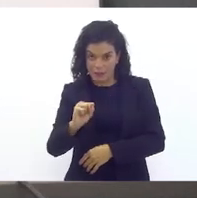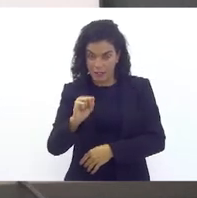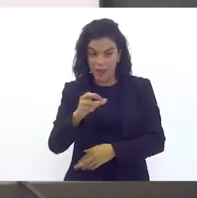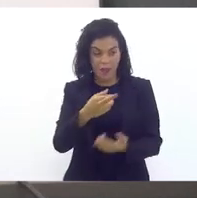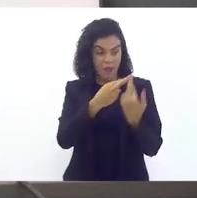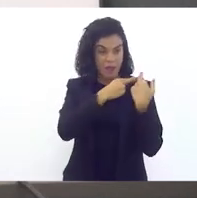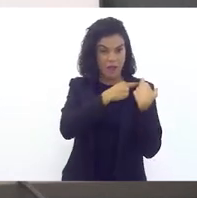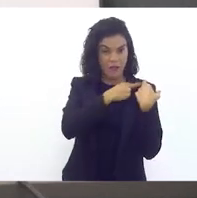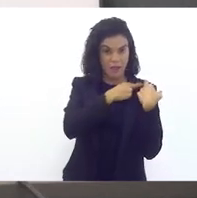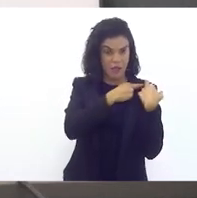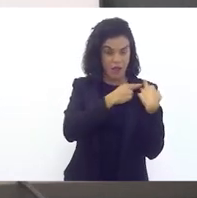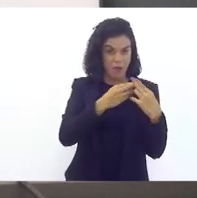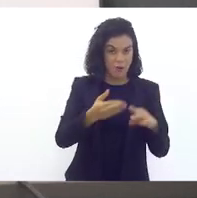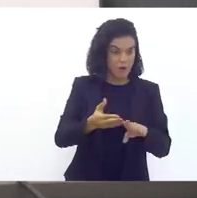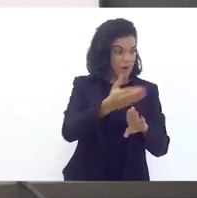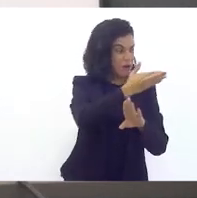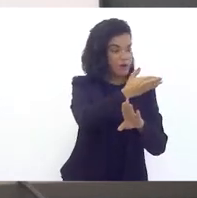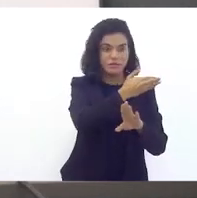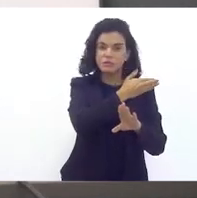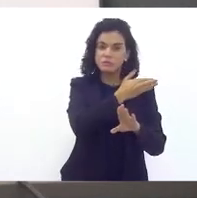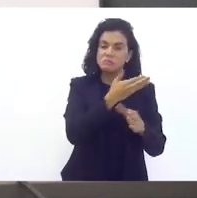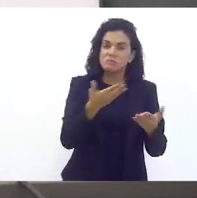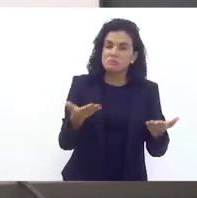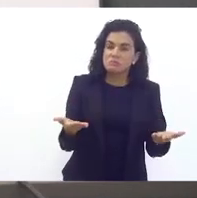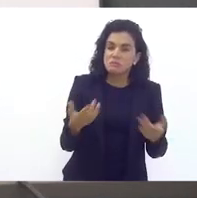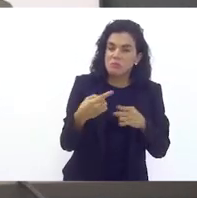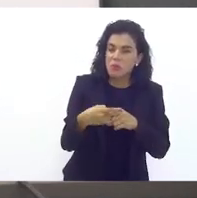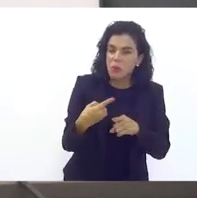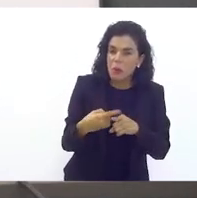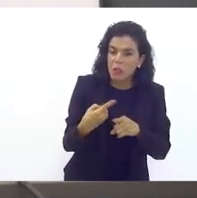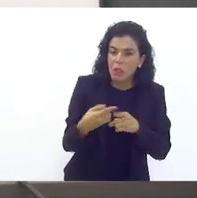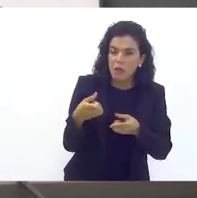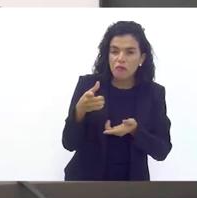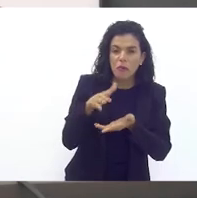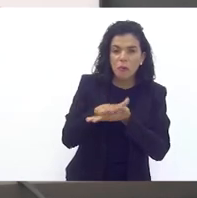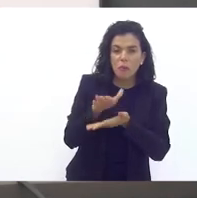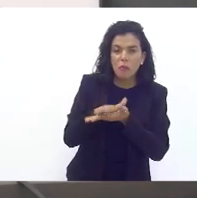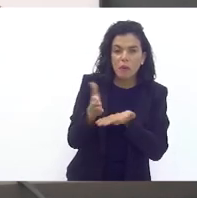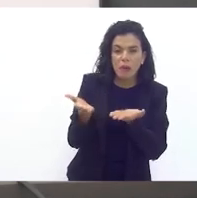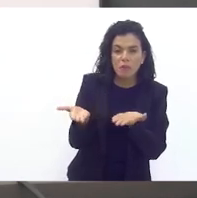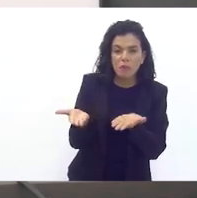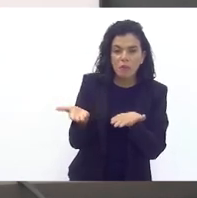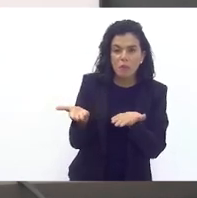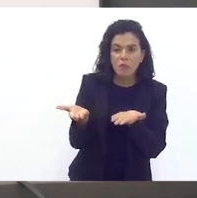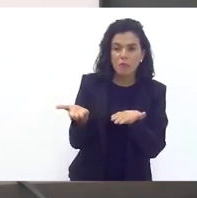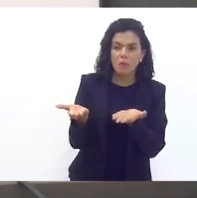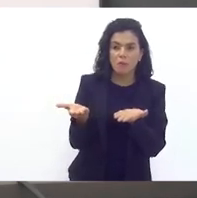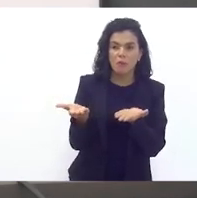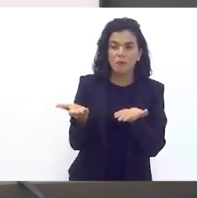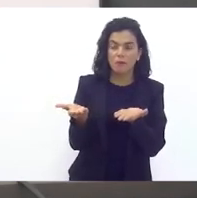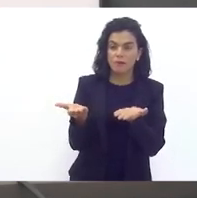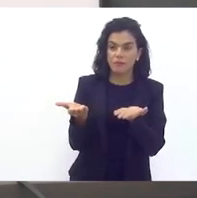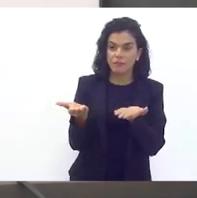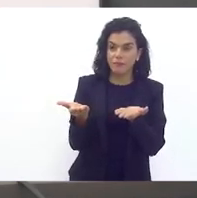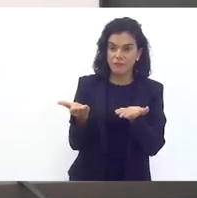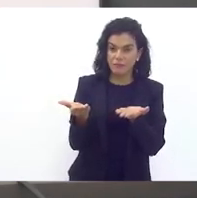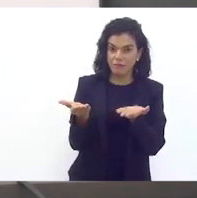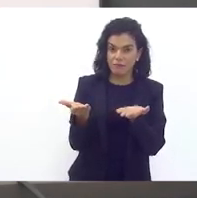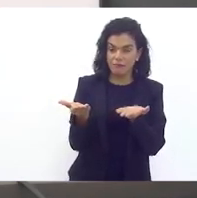obrigação pretérita ao plano, por que que saiu esta